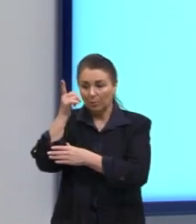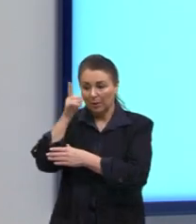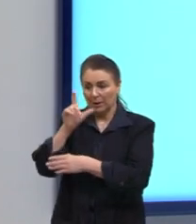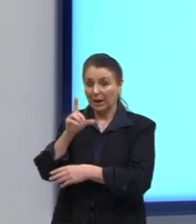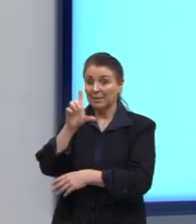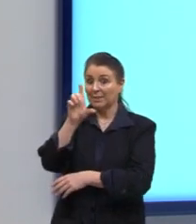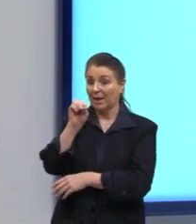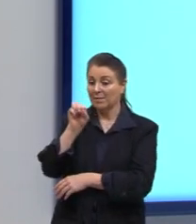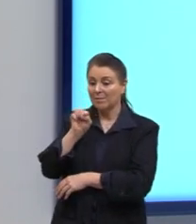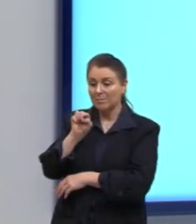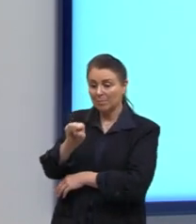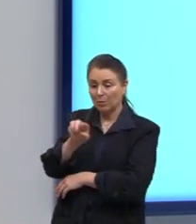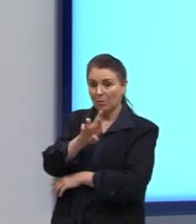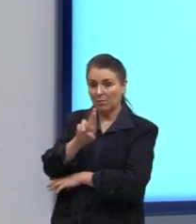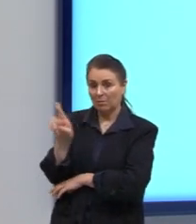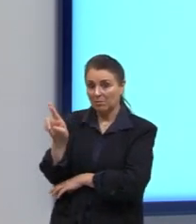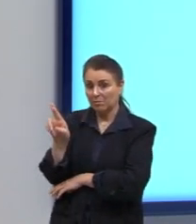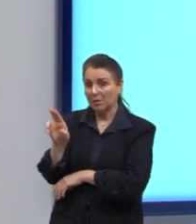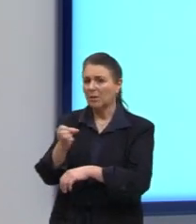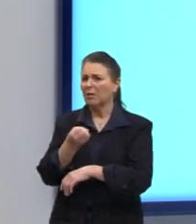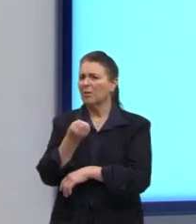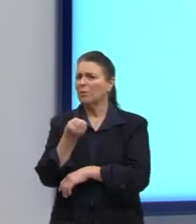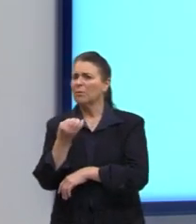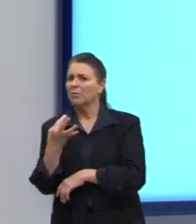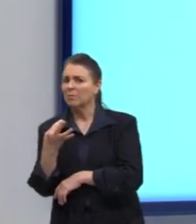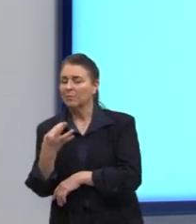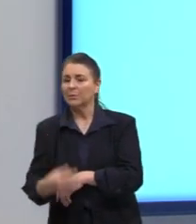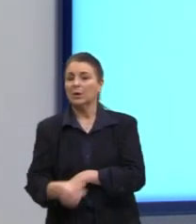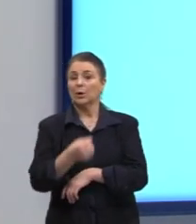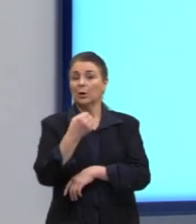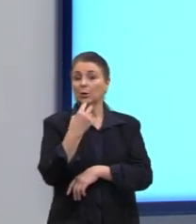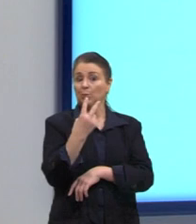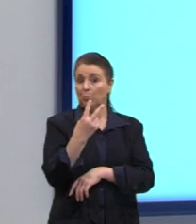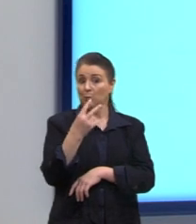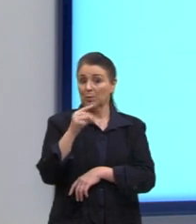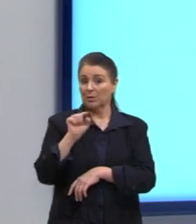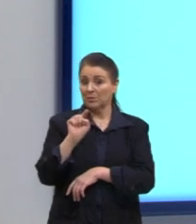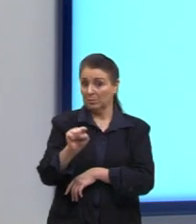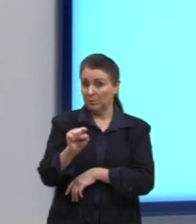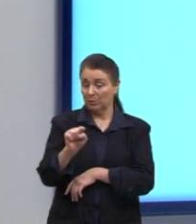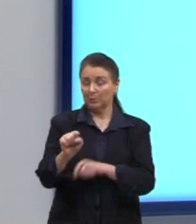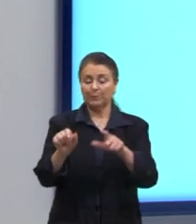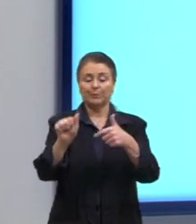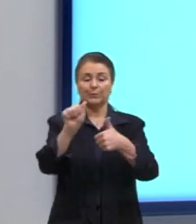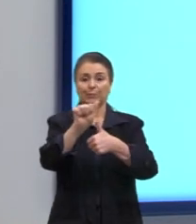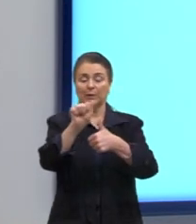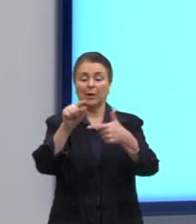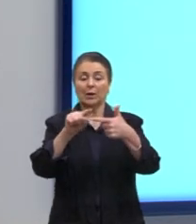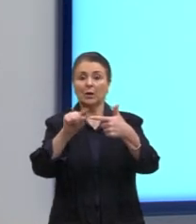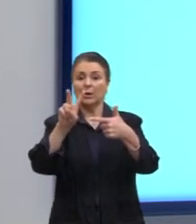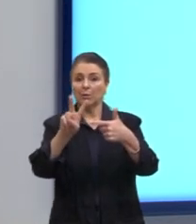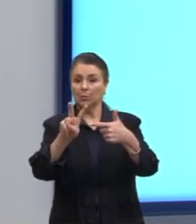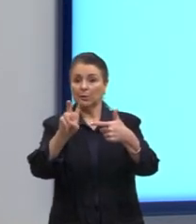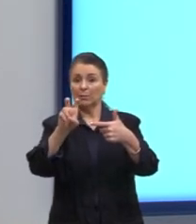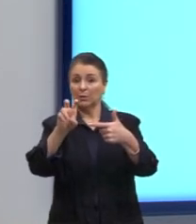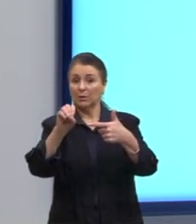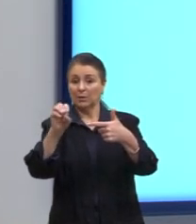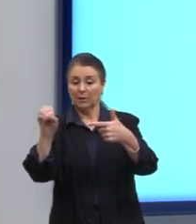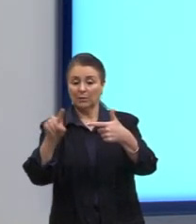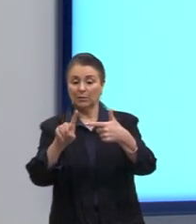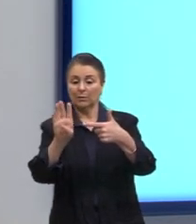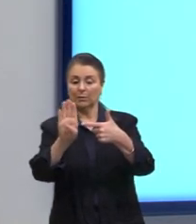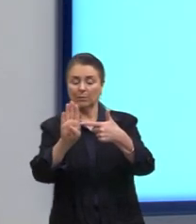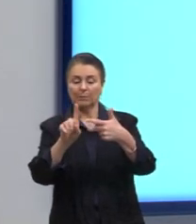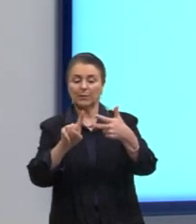mil reais É então duas mil peças na letra A 2.500 Peças na letra B